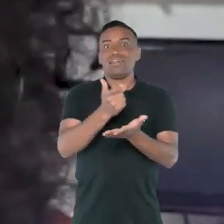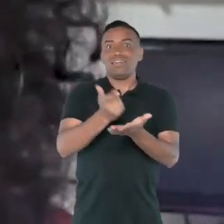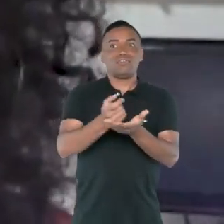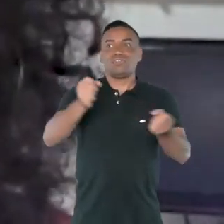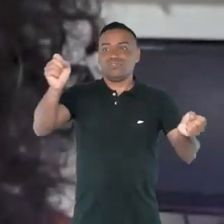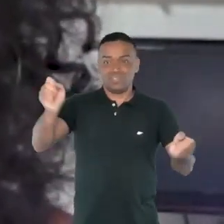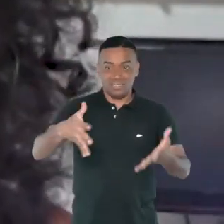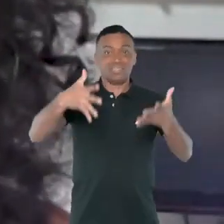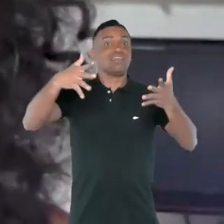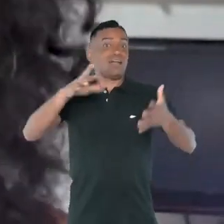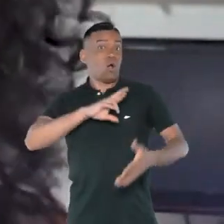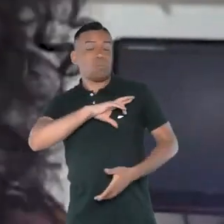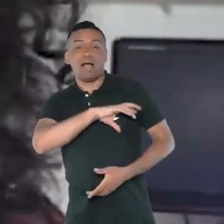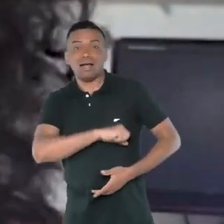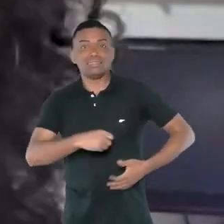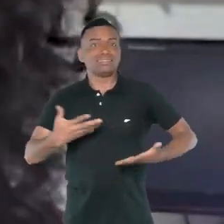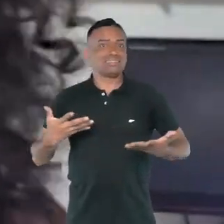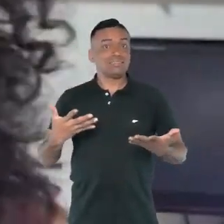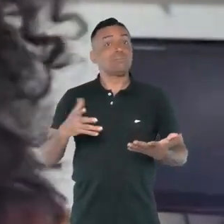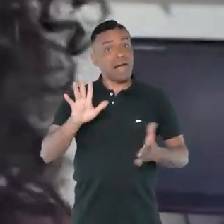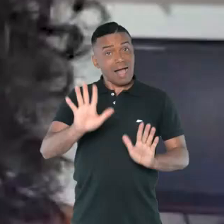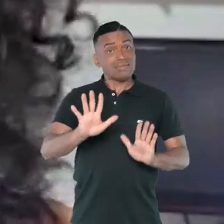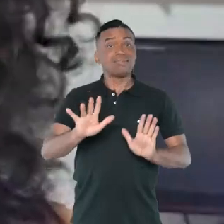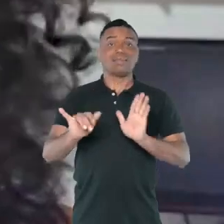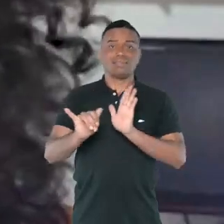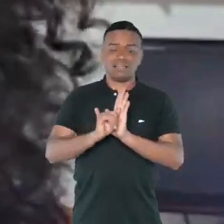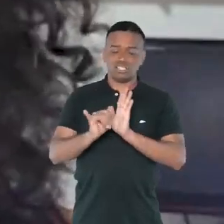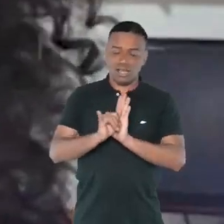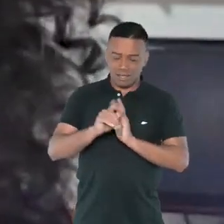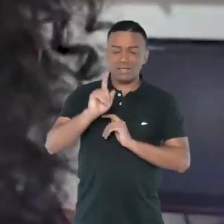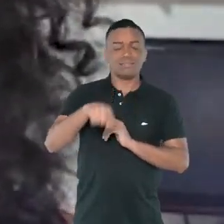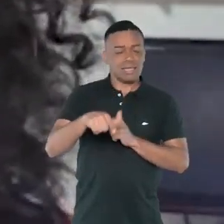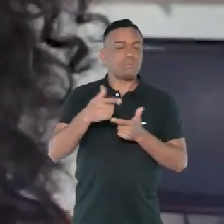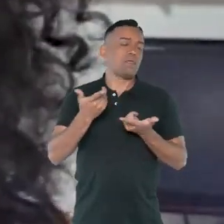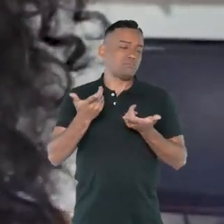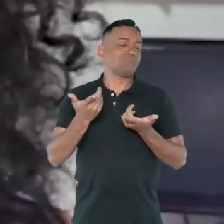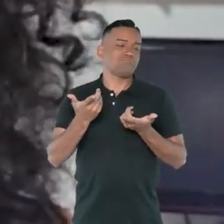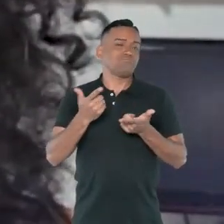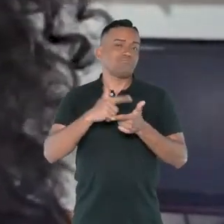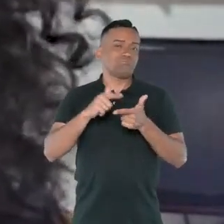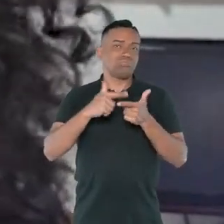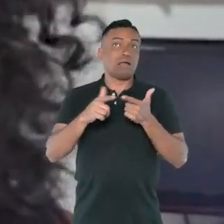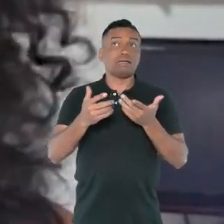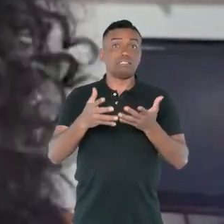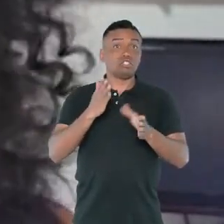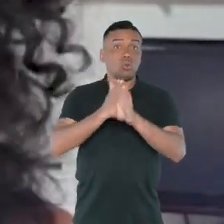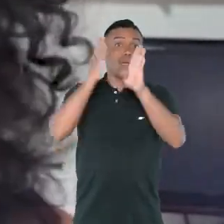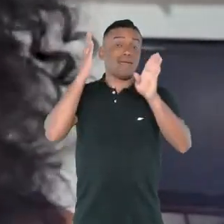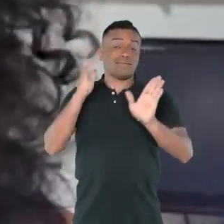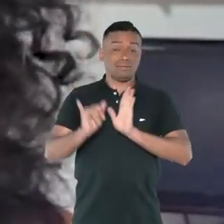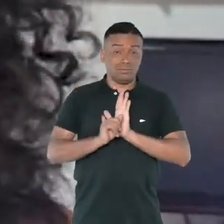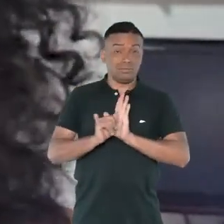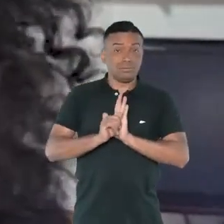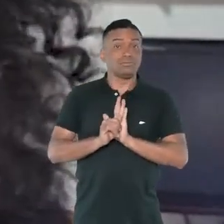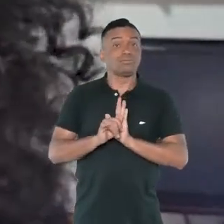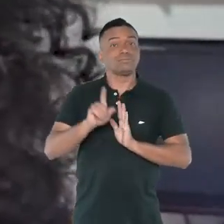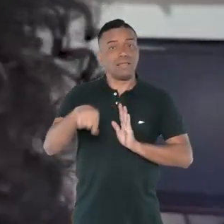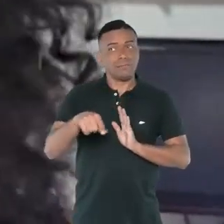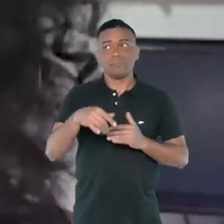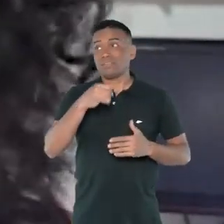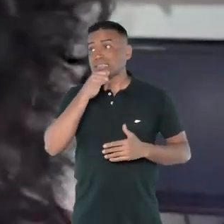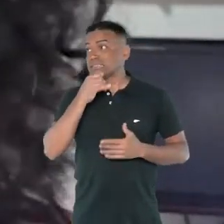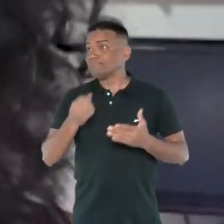vida. Assim, a trilogia é um livro de fantasia, tem aventura, tem romance, mas ali a identidade dela é sempre uma questão.